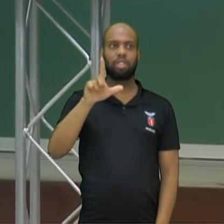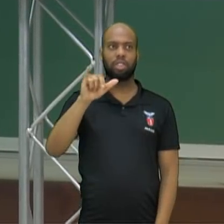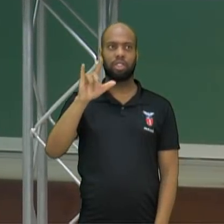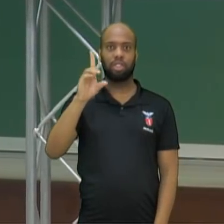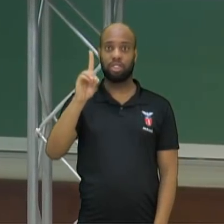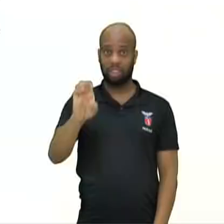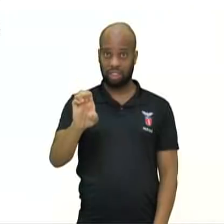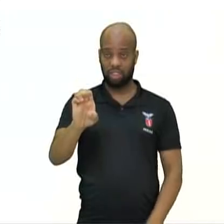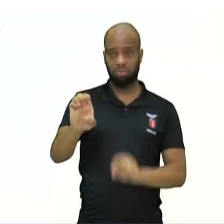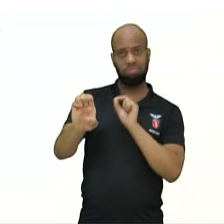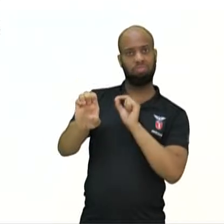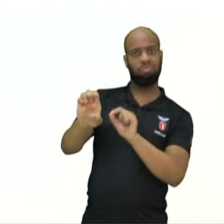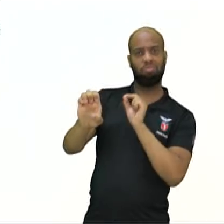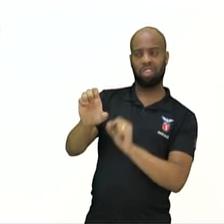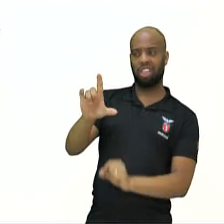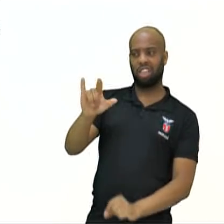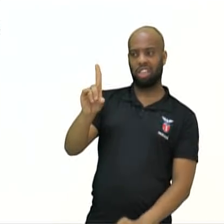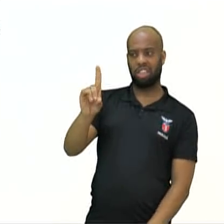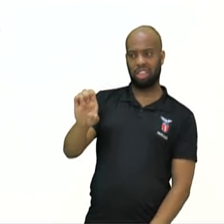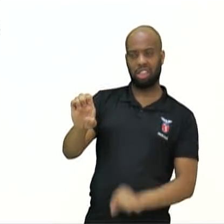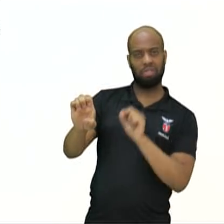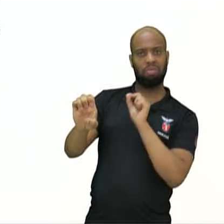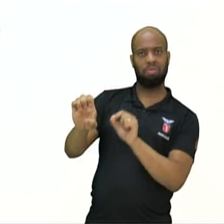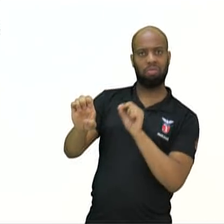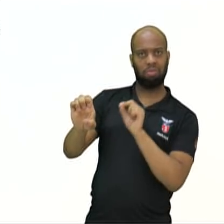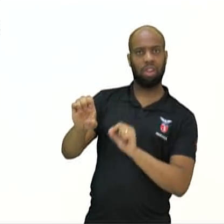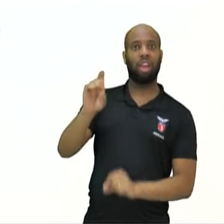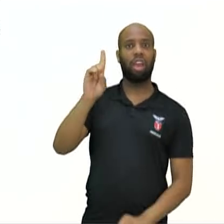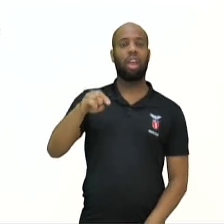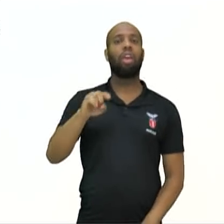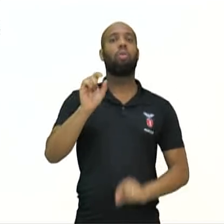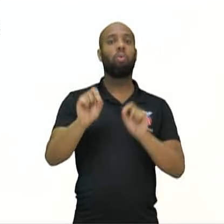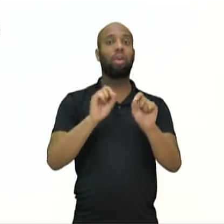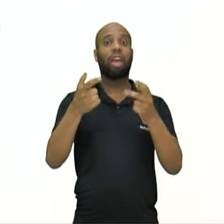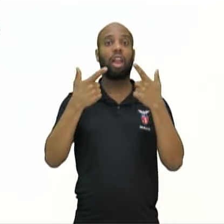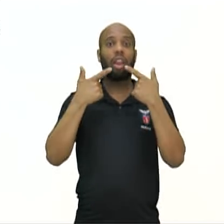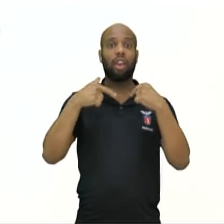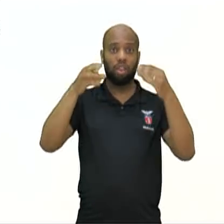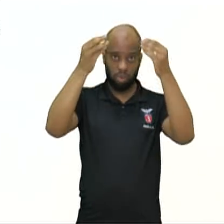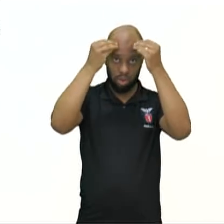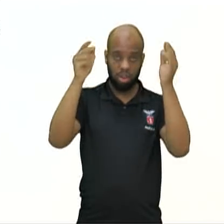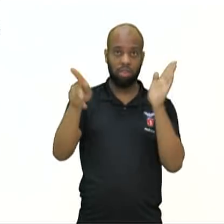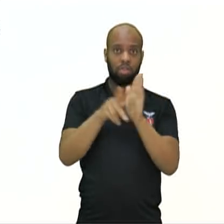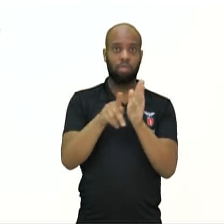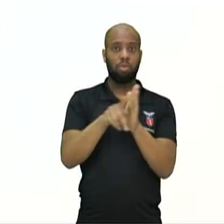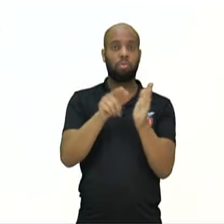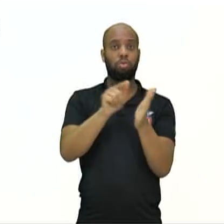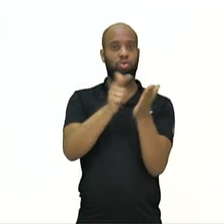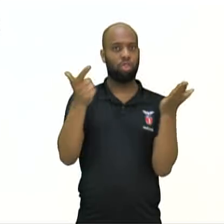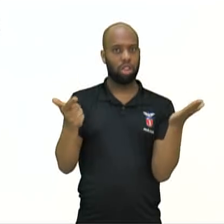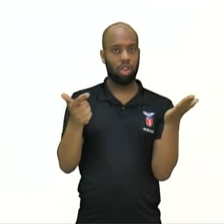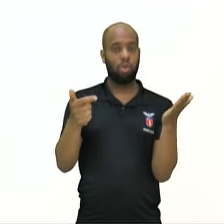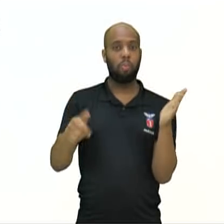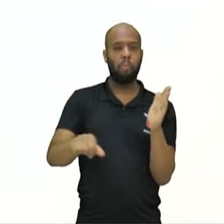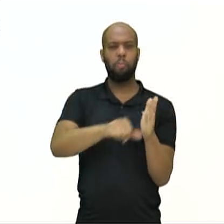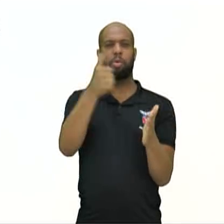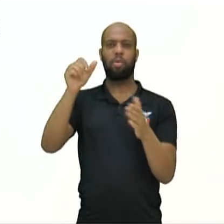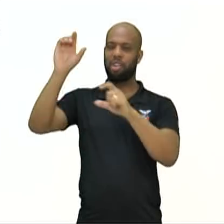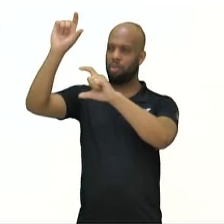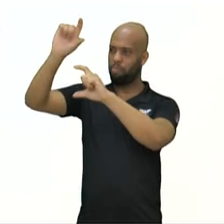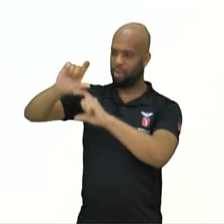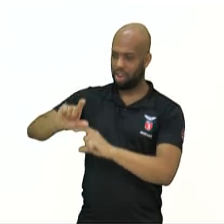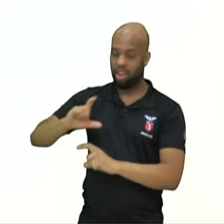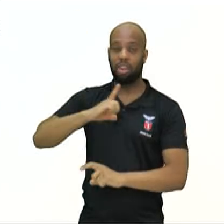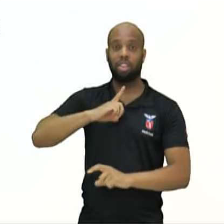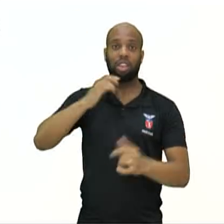Na linguagem jornalística, a lead corresponde aos primeiros parágrafos do texto jornalísticos, os quais devem